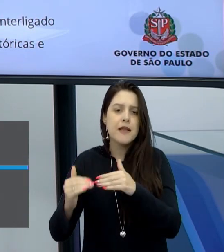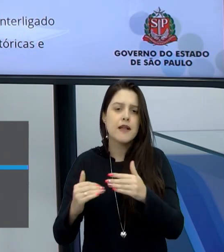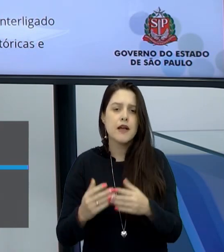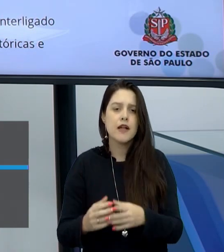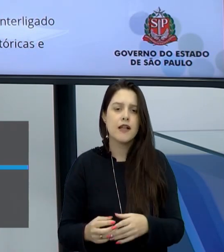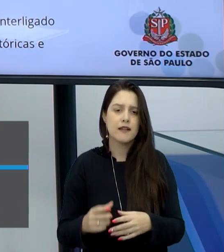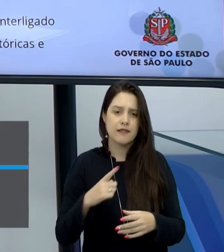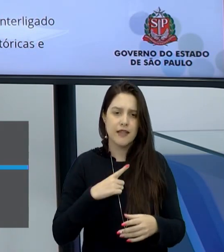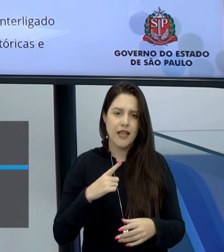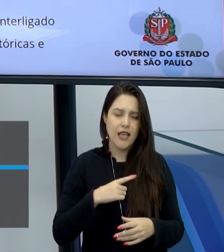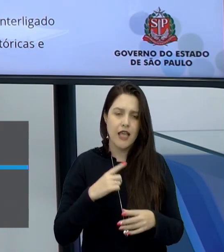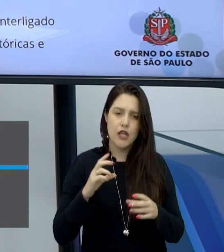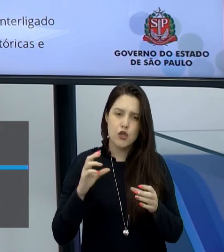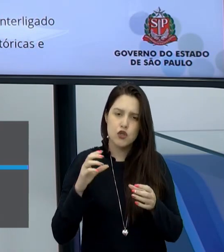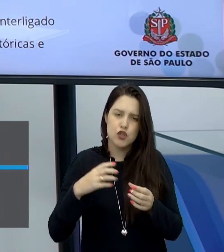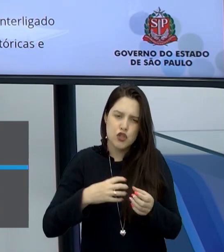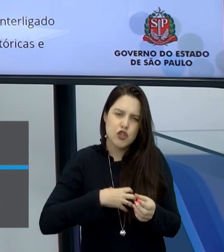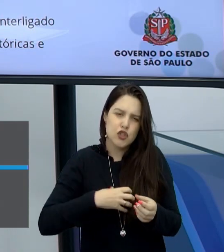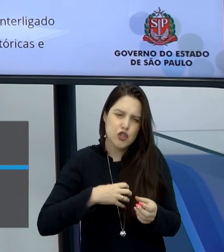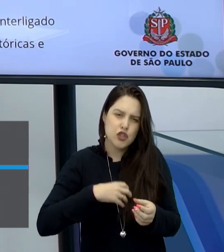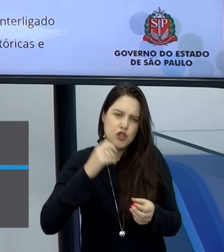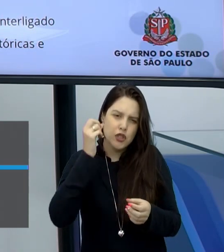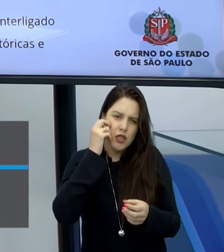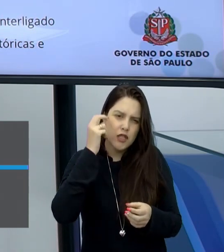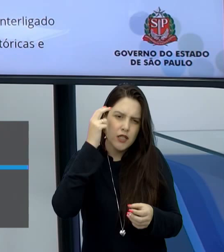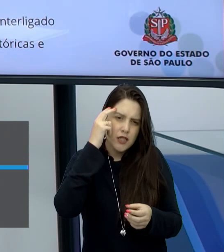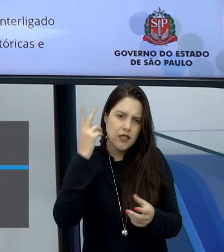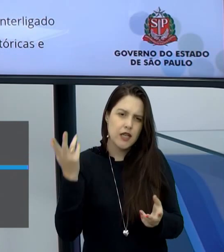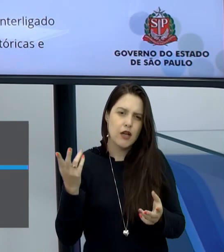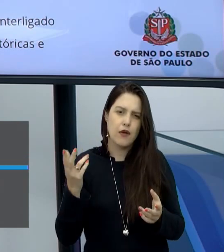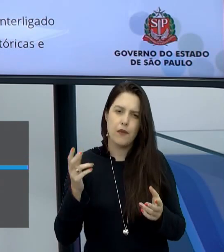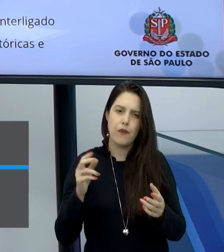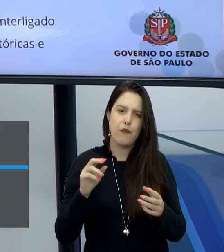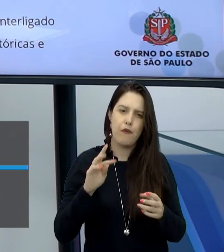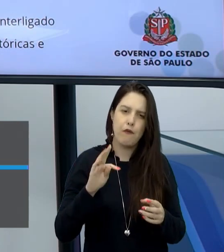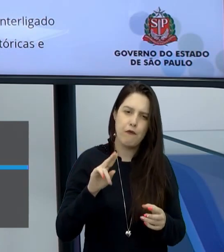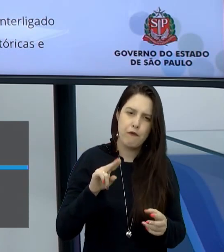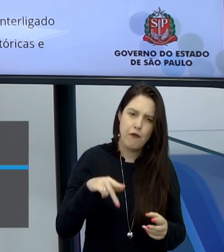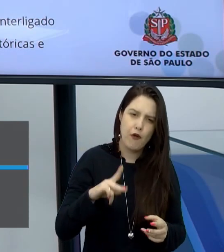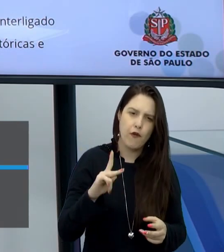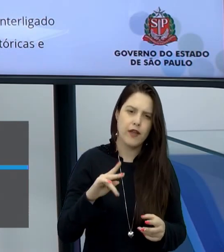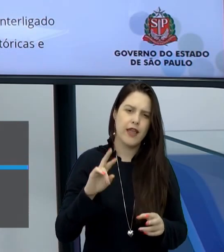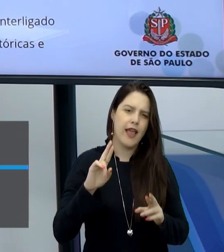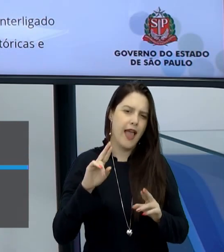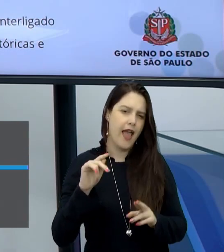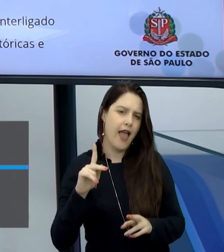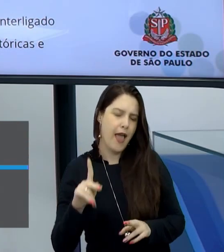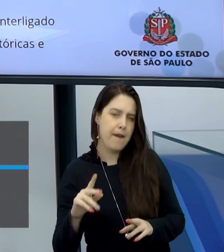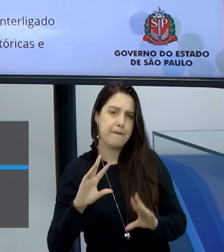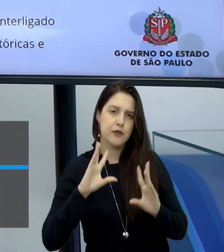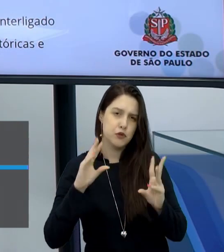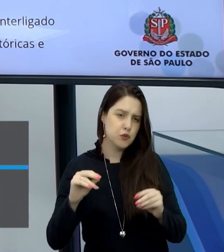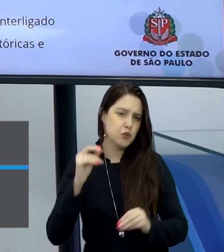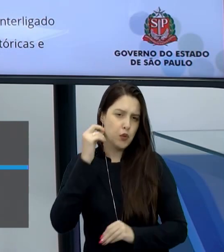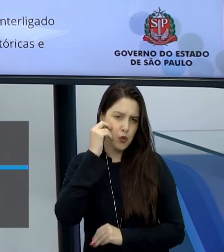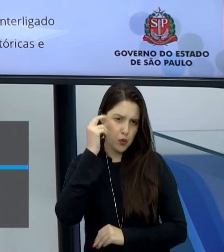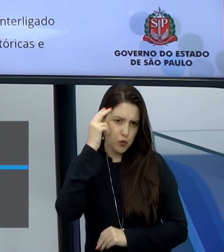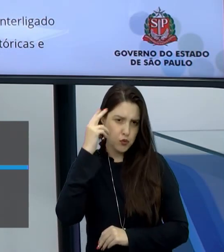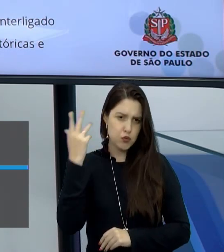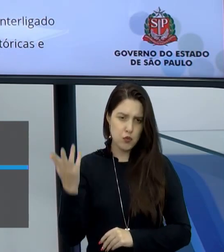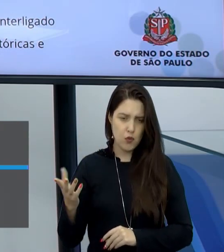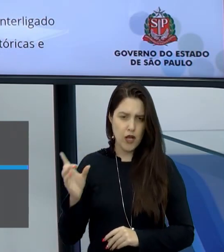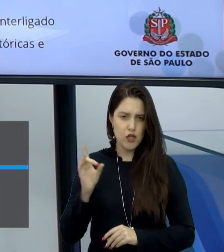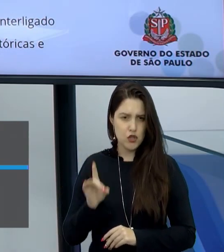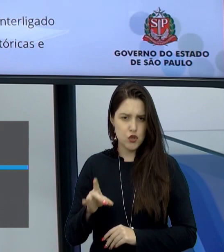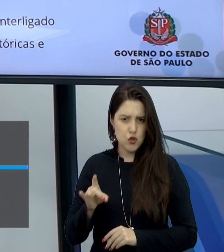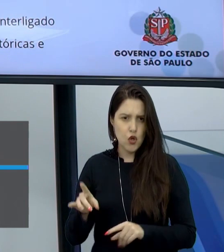é cultura. Então a música, por exemplo, o funk, o rap, o soul, o MPB, tudo é cultura. A cultura não é só